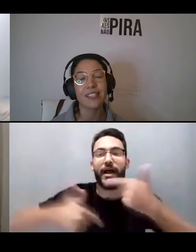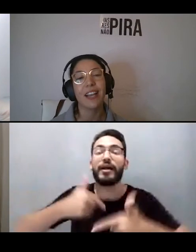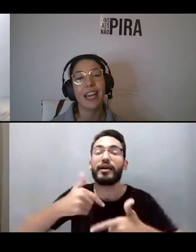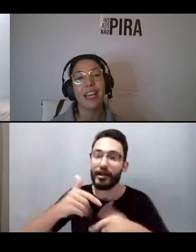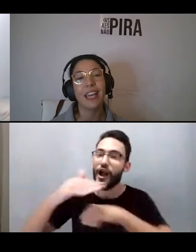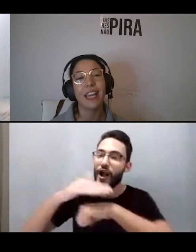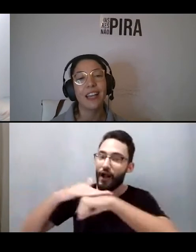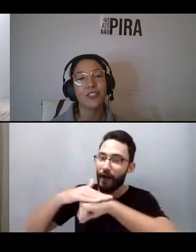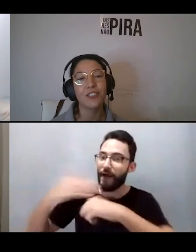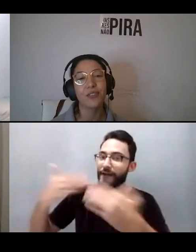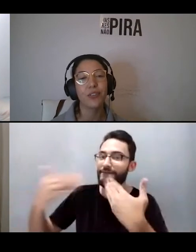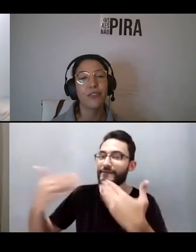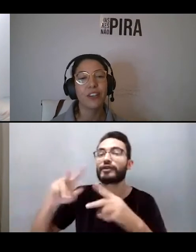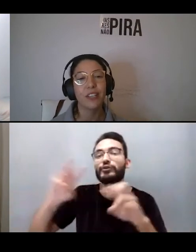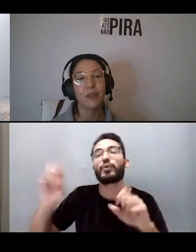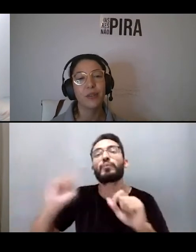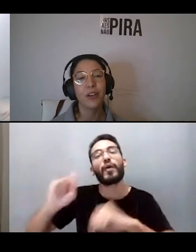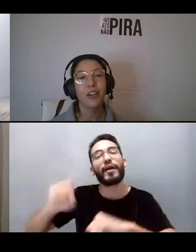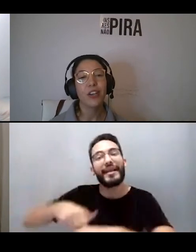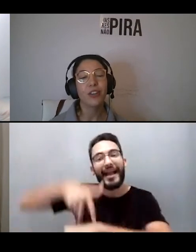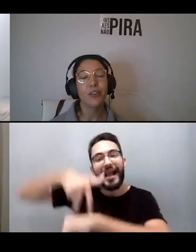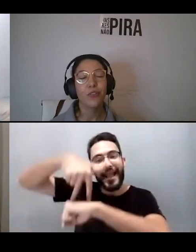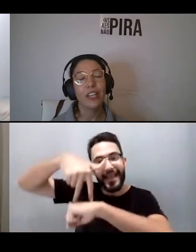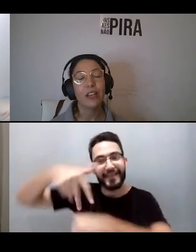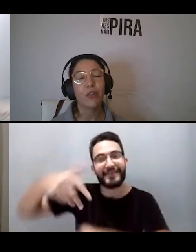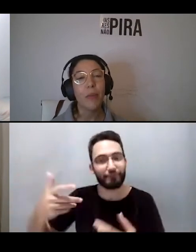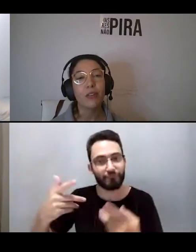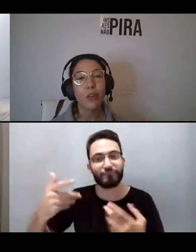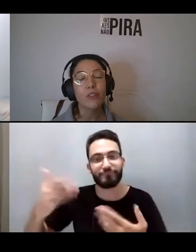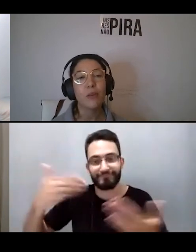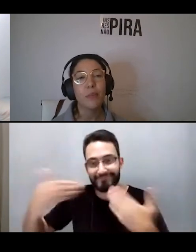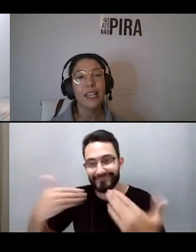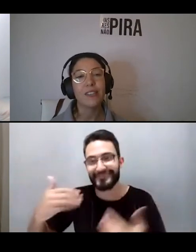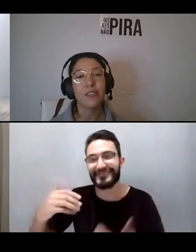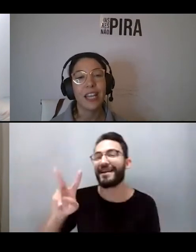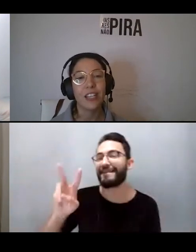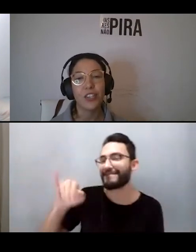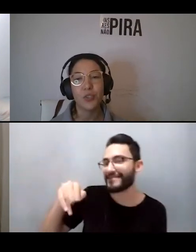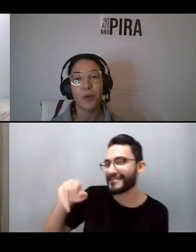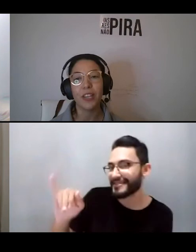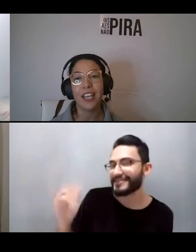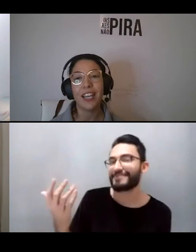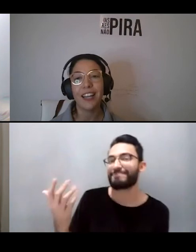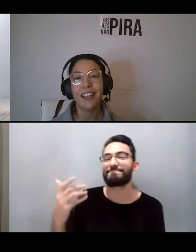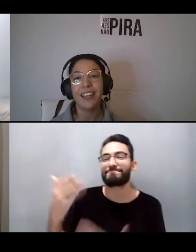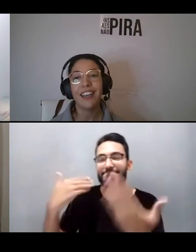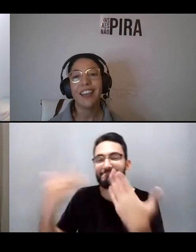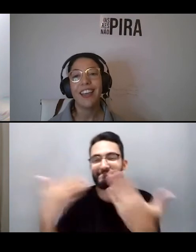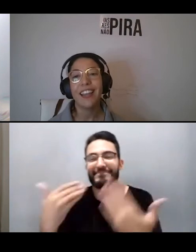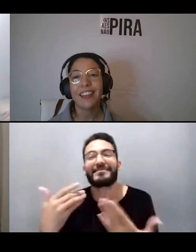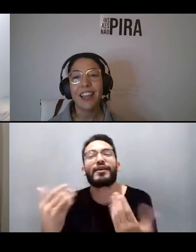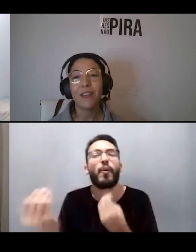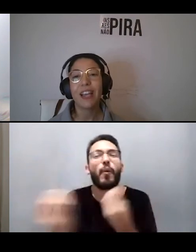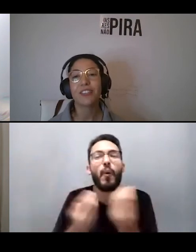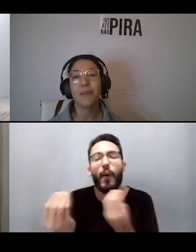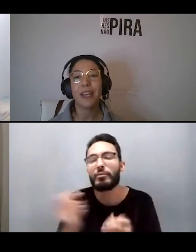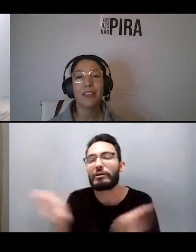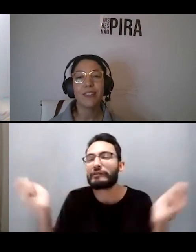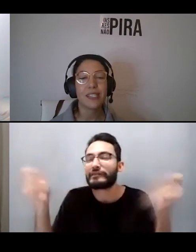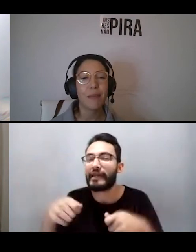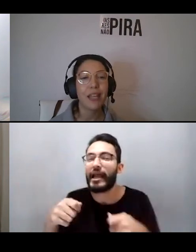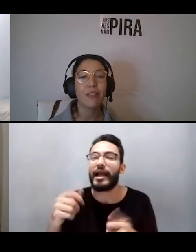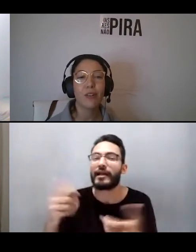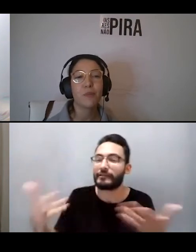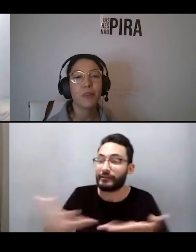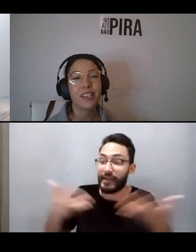foi em relação à carreira, acho que o Ivan e o Vini comentou sobre isso, né? Da gente poder ali ter o